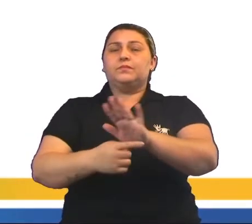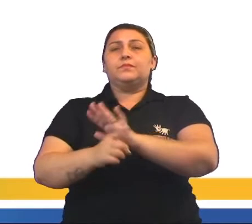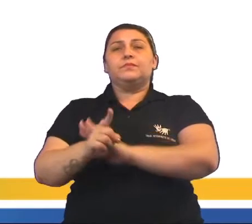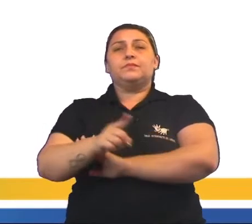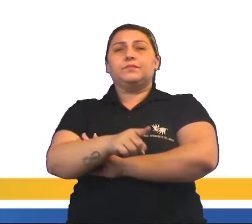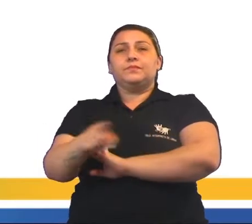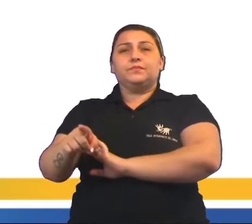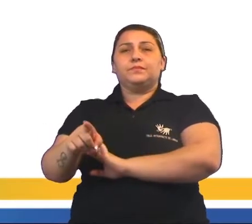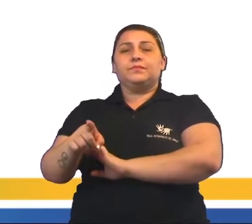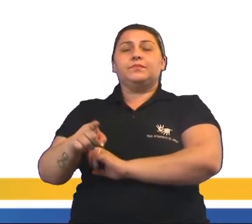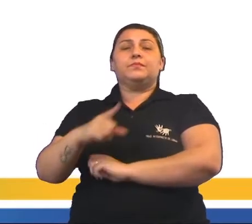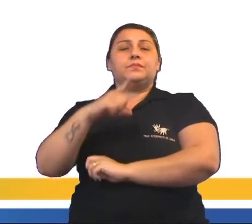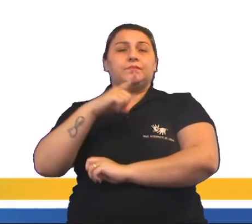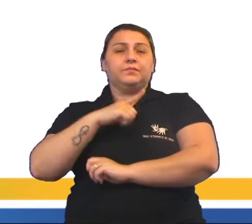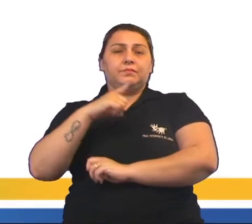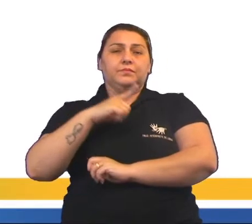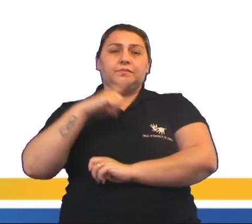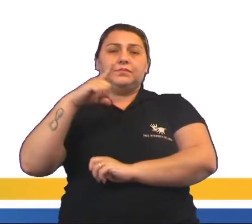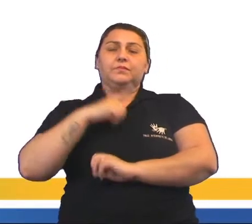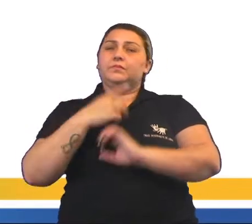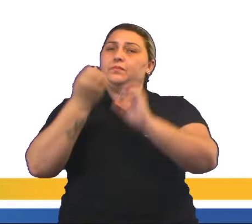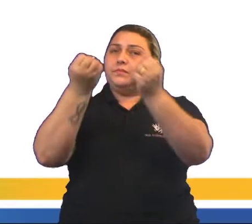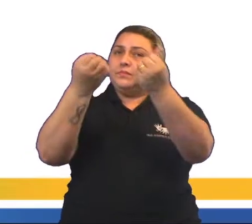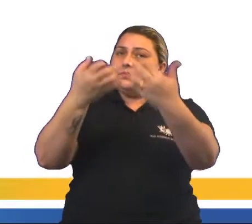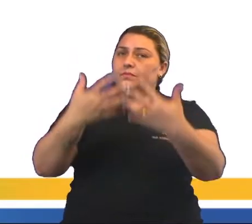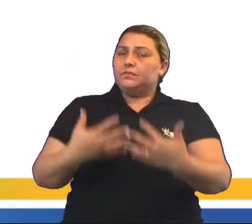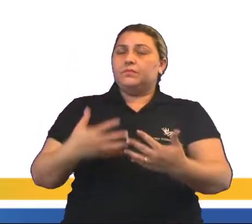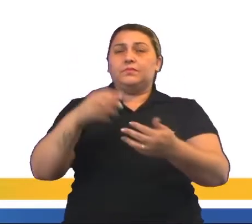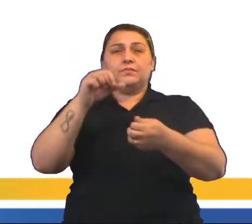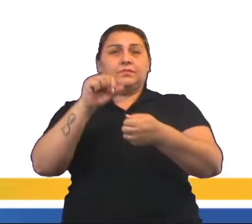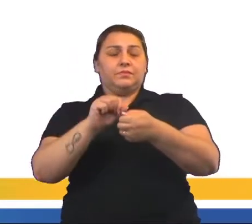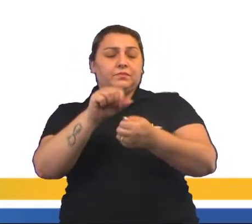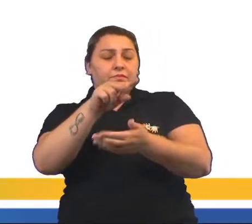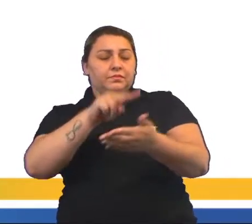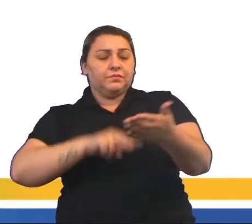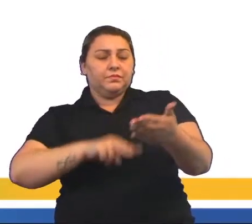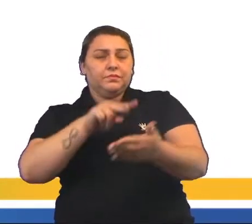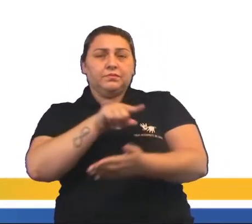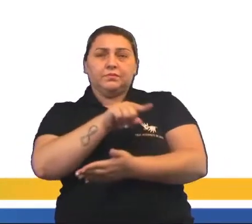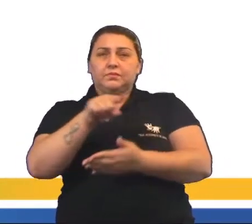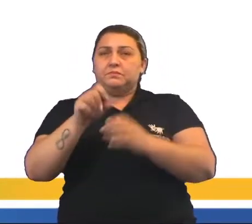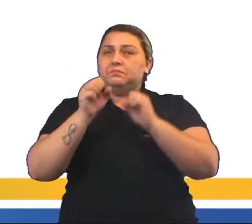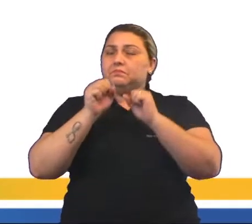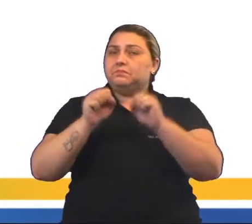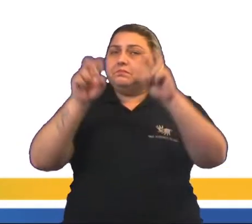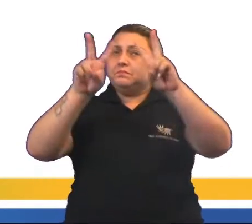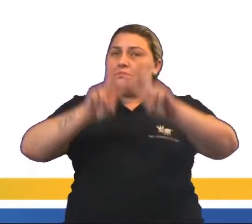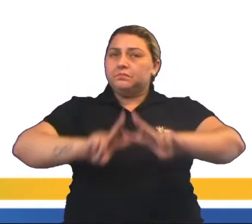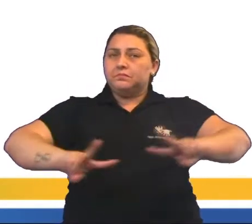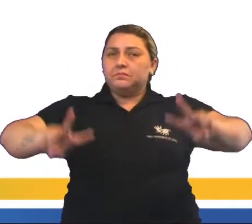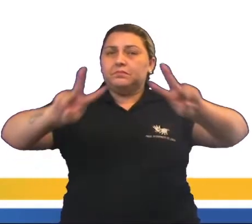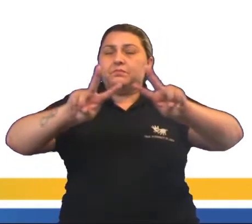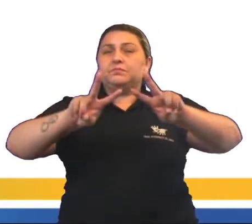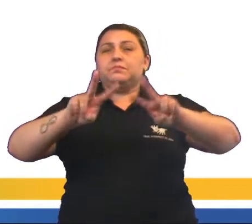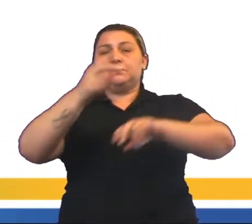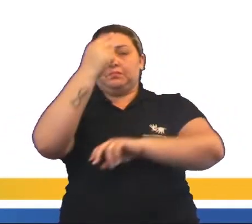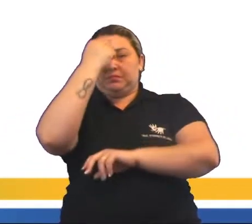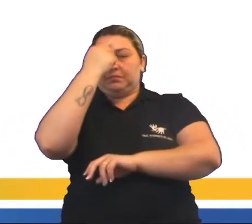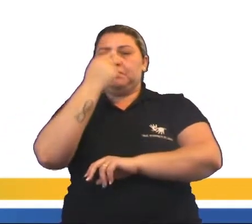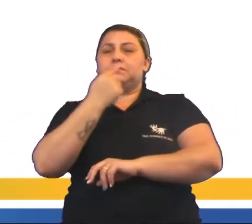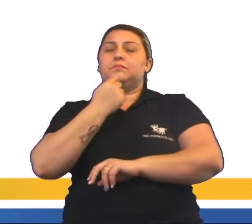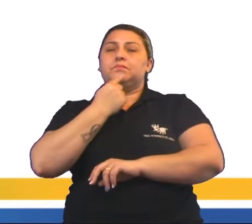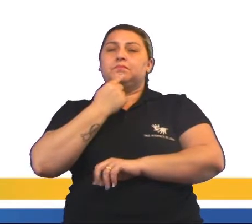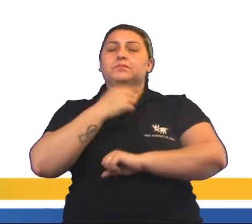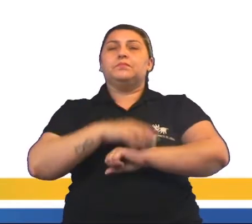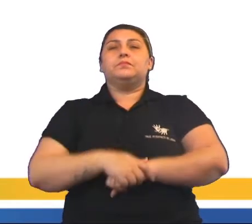a vocês. Nós temos aí umas explicações que eu vou fazer a leitura e vocês podem visualizar uma